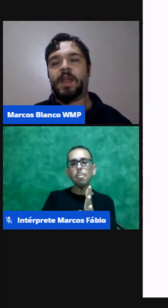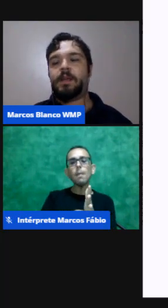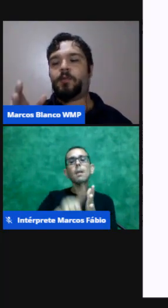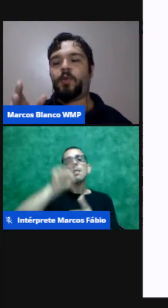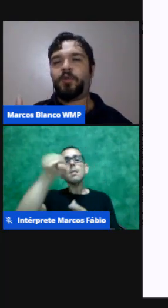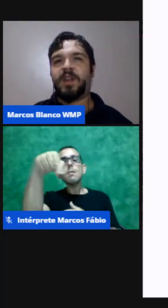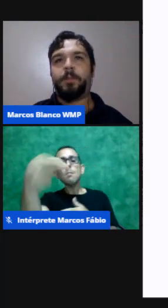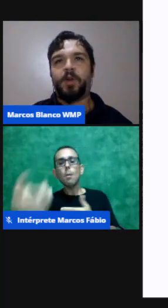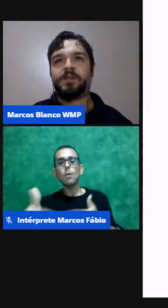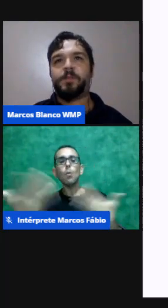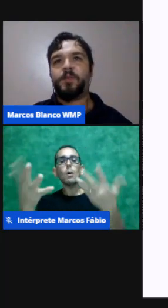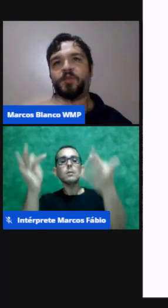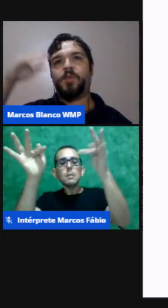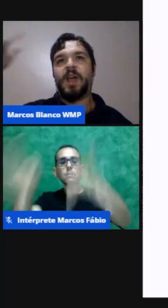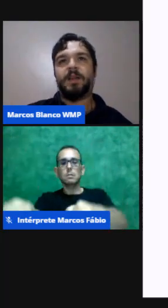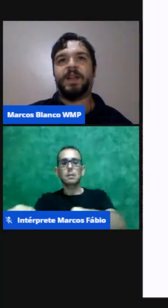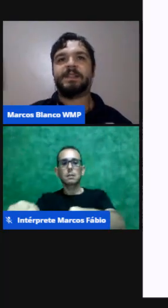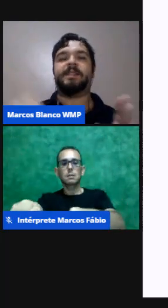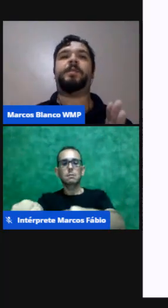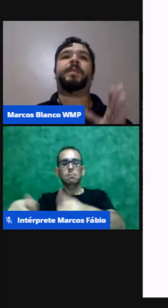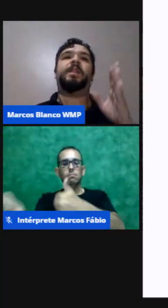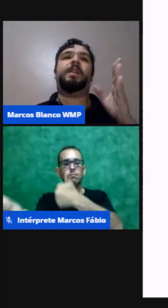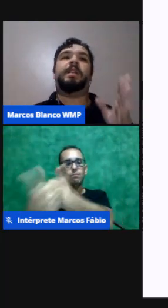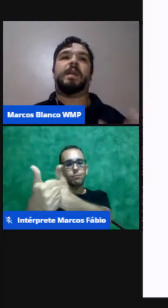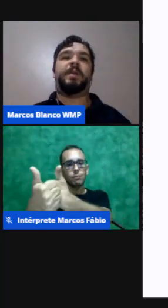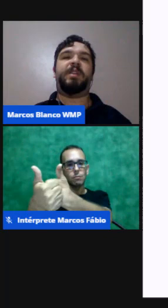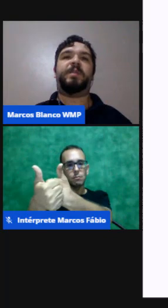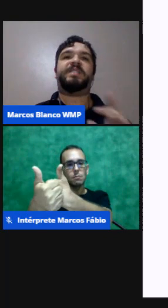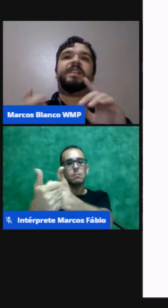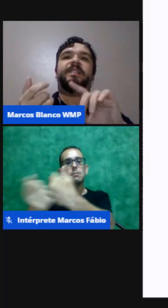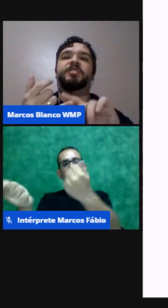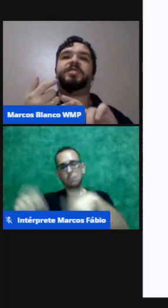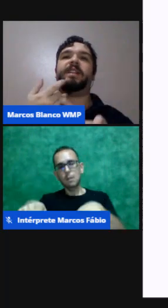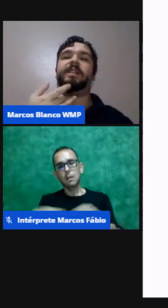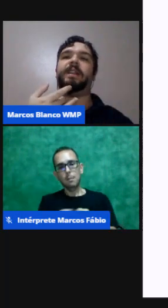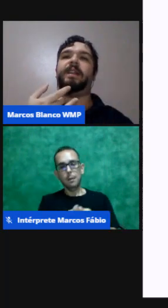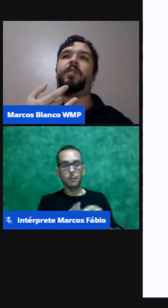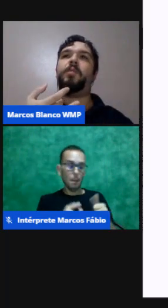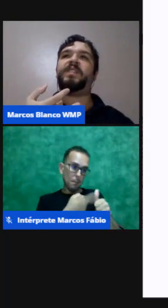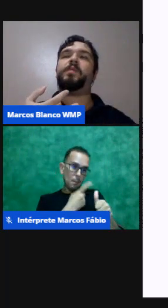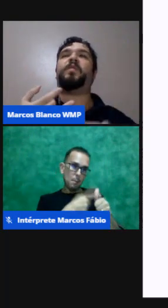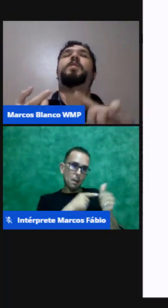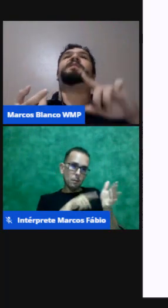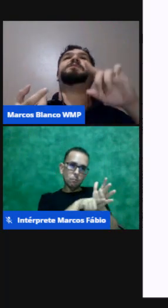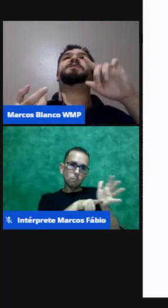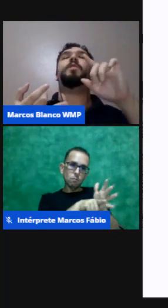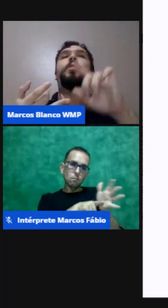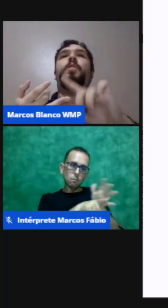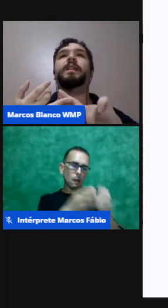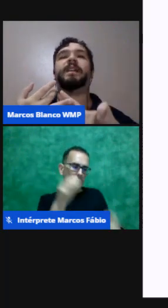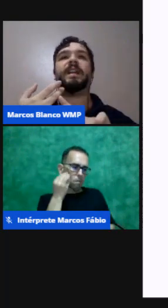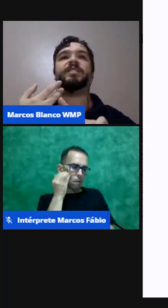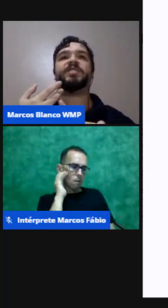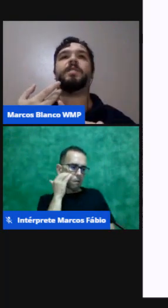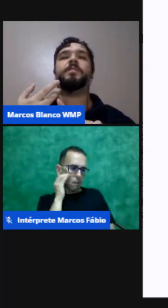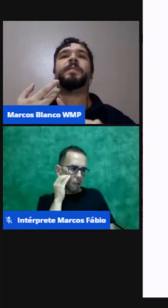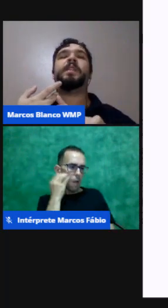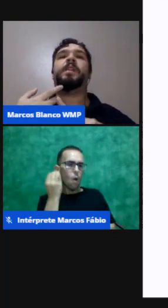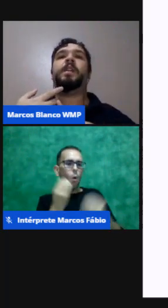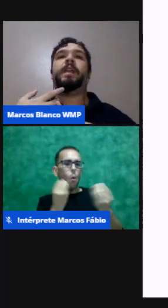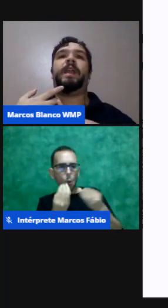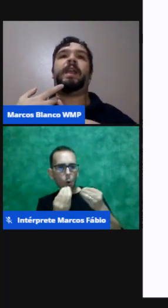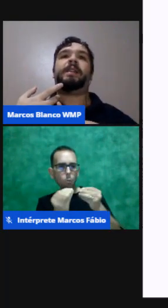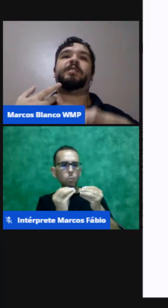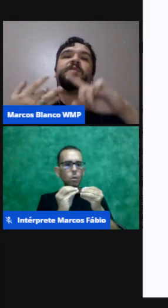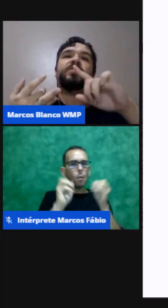fase, né? Quando está próximo à liberação. Na primeira pesquisa, a gente tenta entender como a informação circula naquela